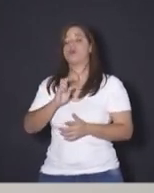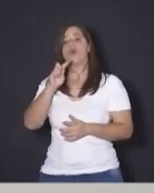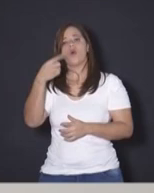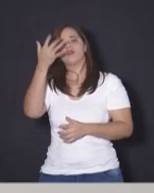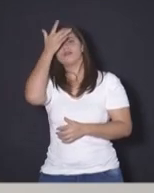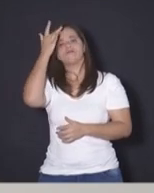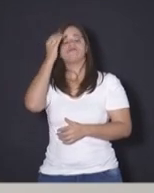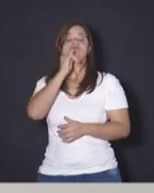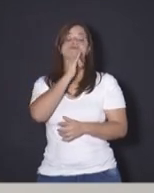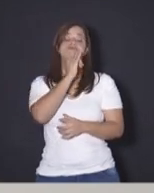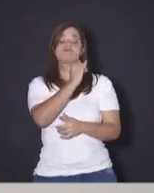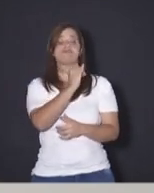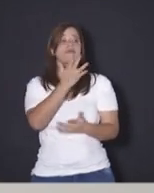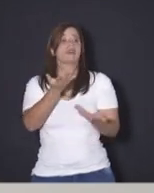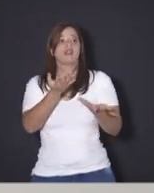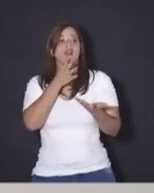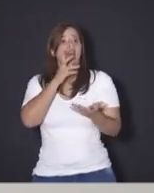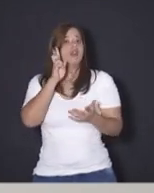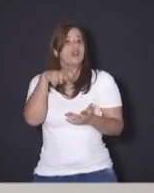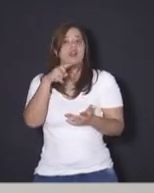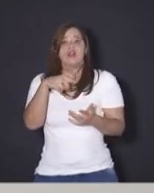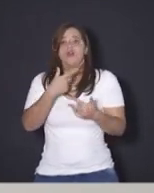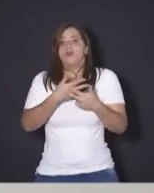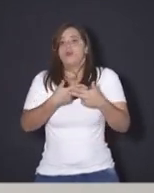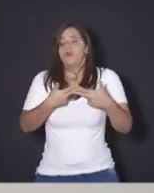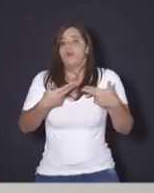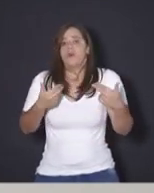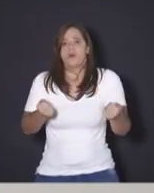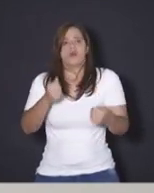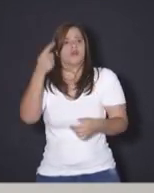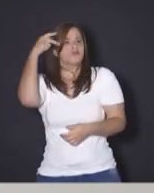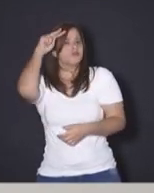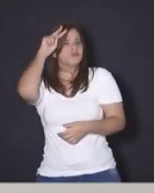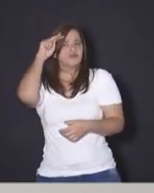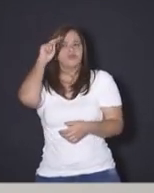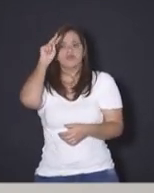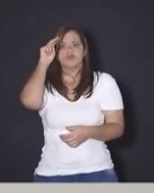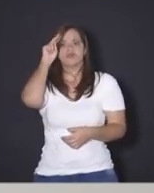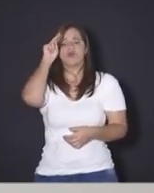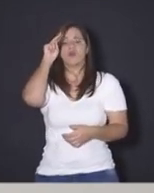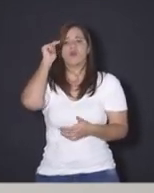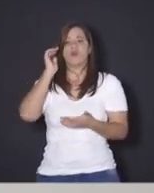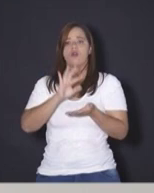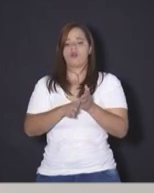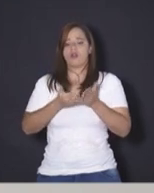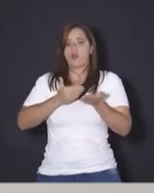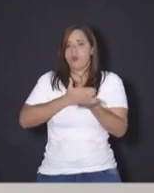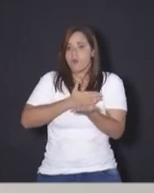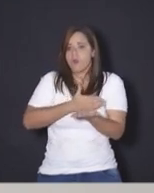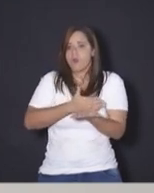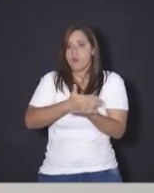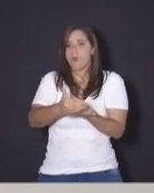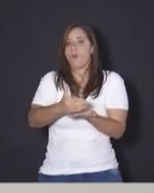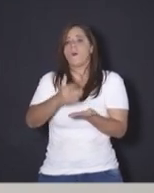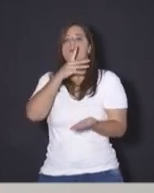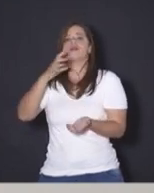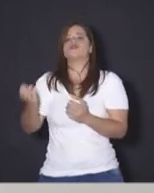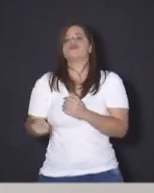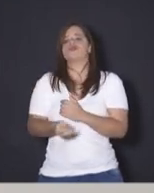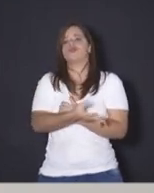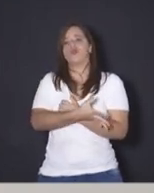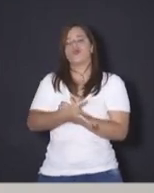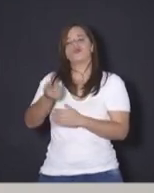dizer que o racismo um fenômeno histórico que nasce na modernidade ocidental